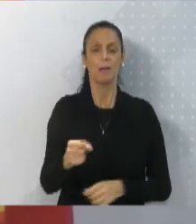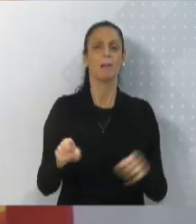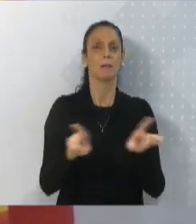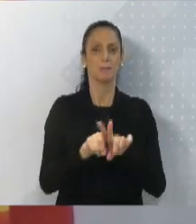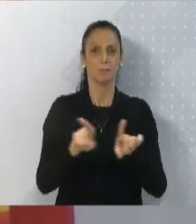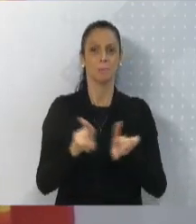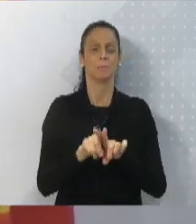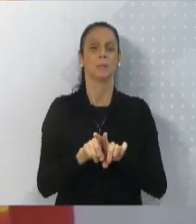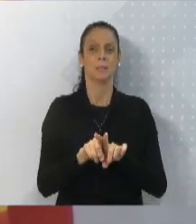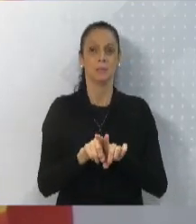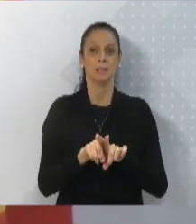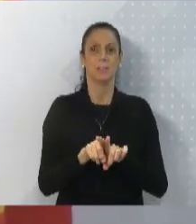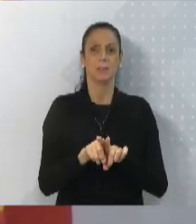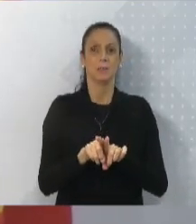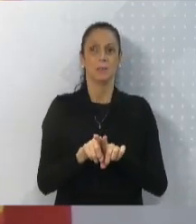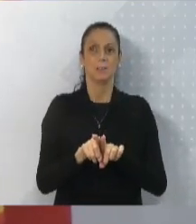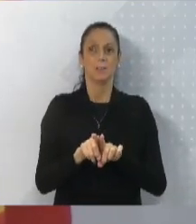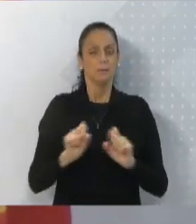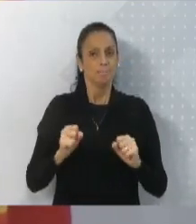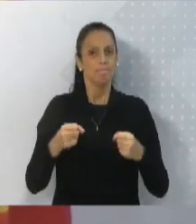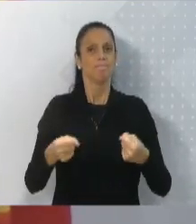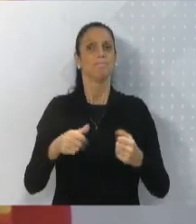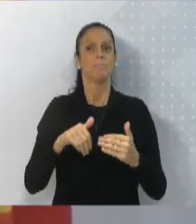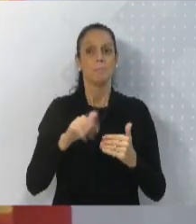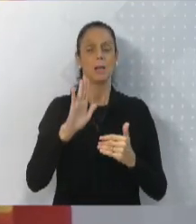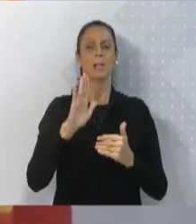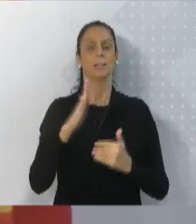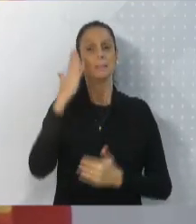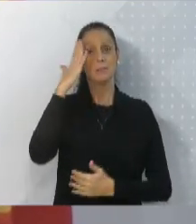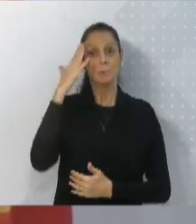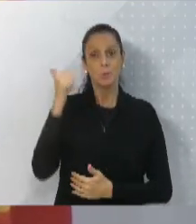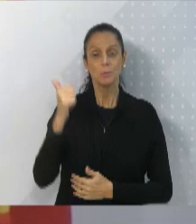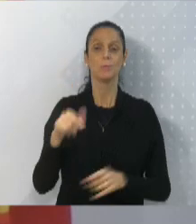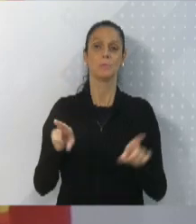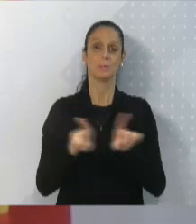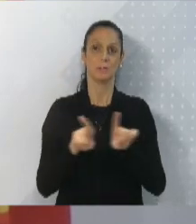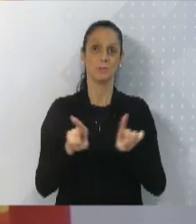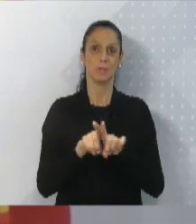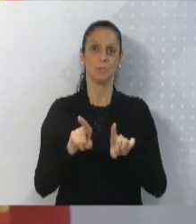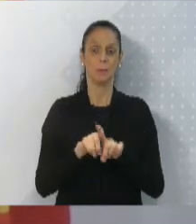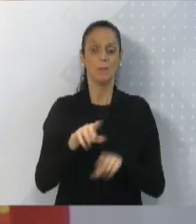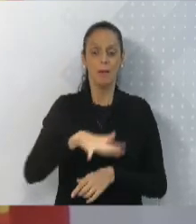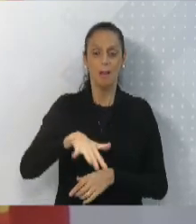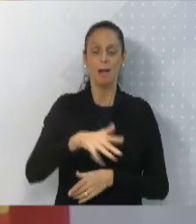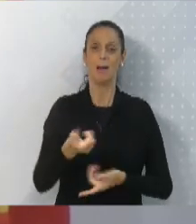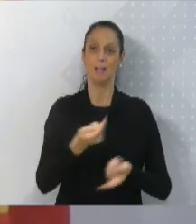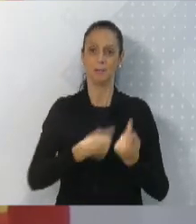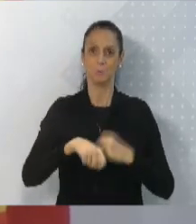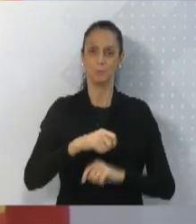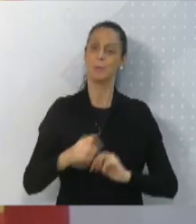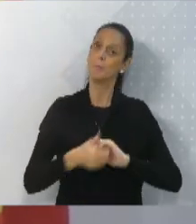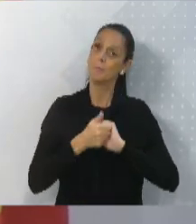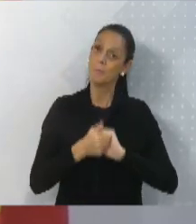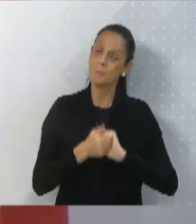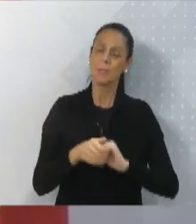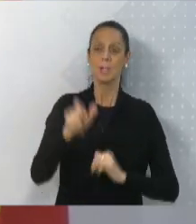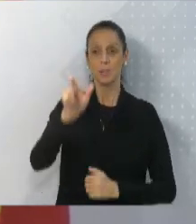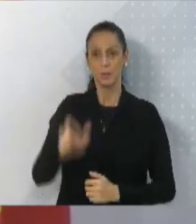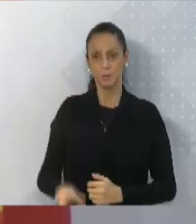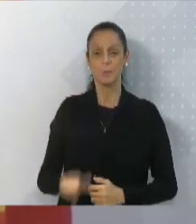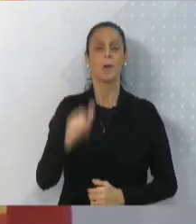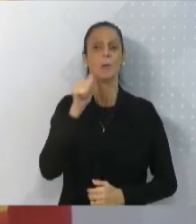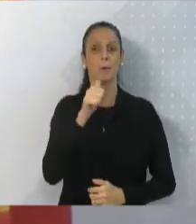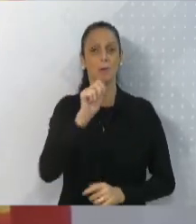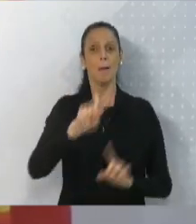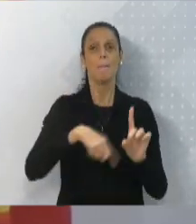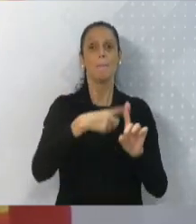mais engajamento com muito mais sabedoria também no mundo dos negócios parabenizar novamente ela o seu esposo que